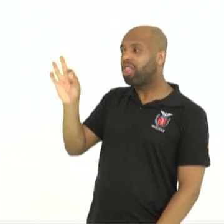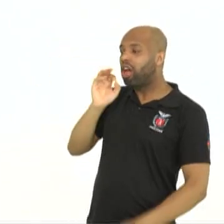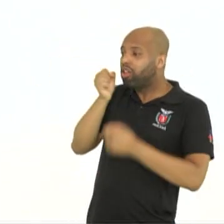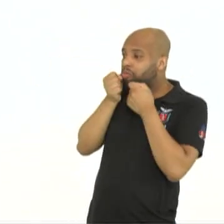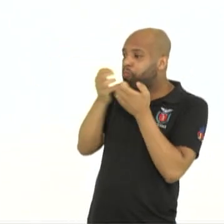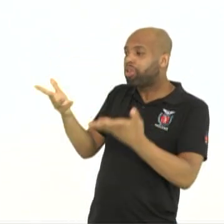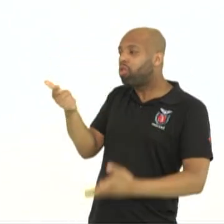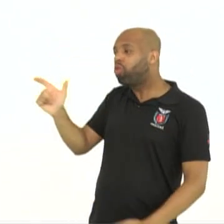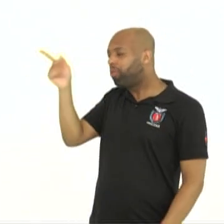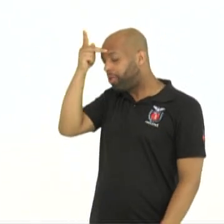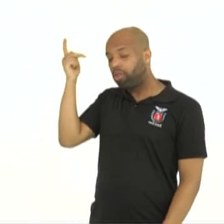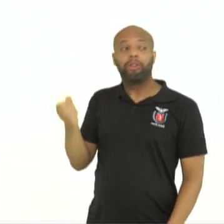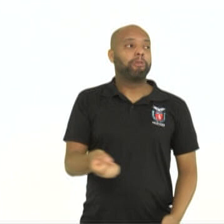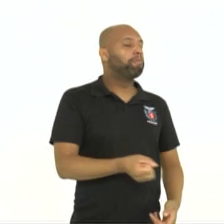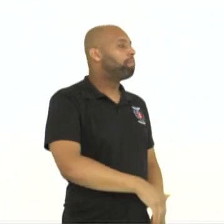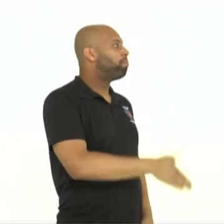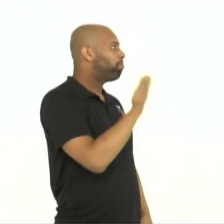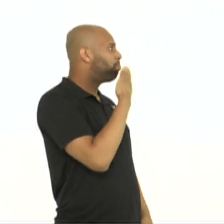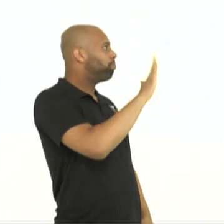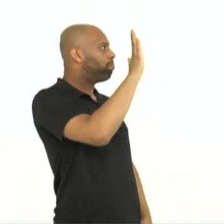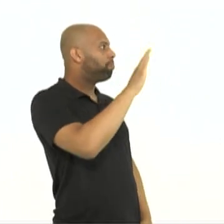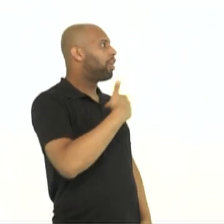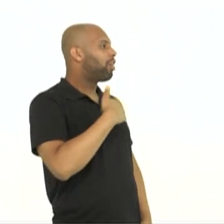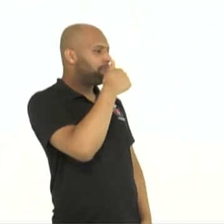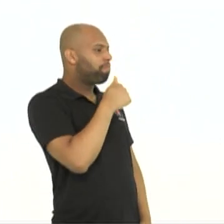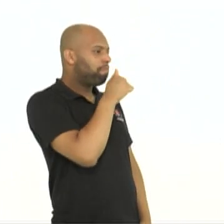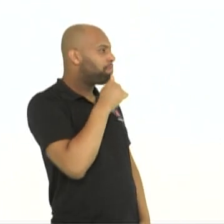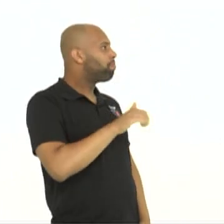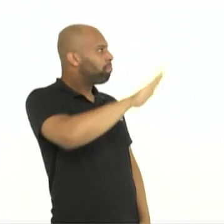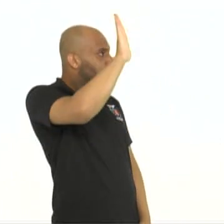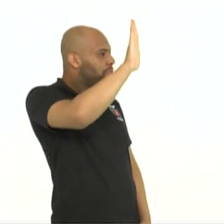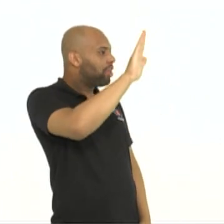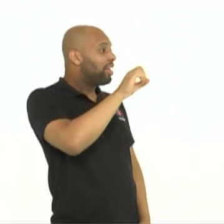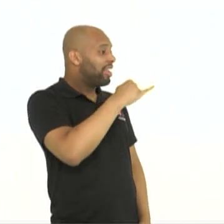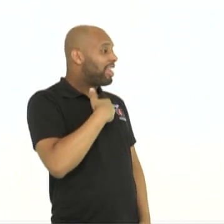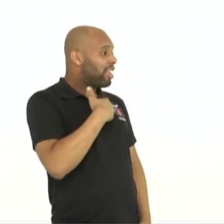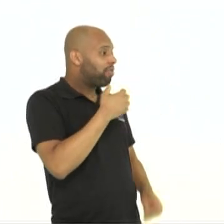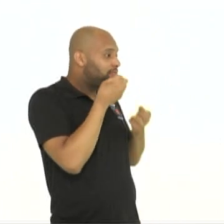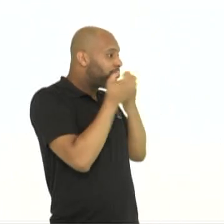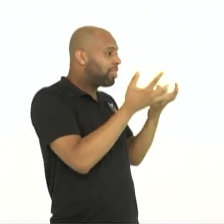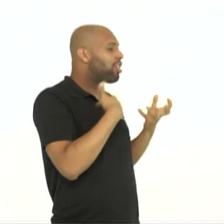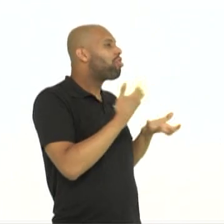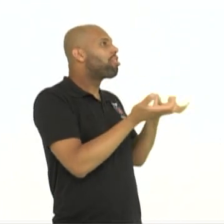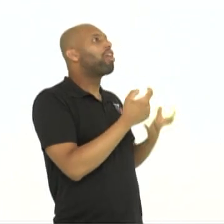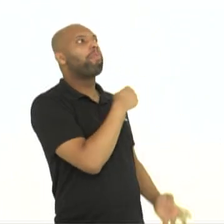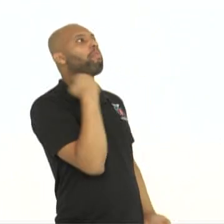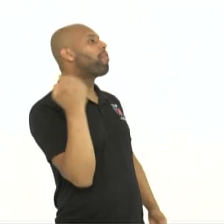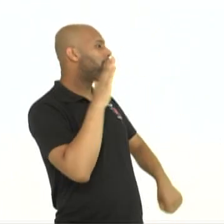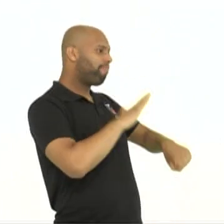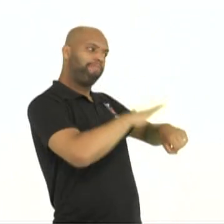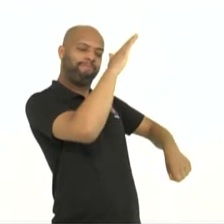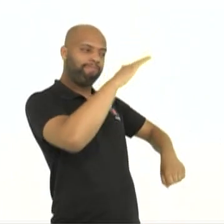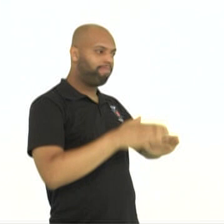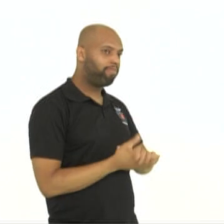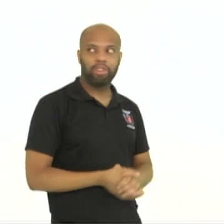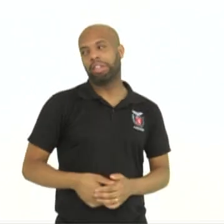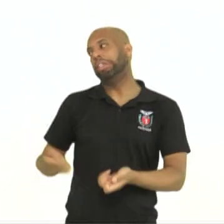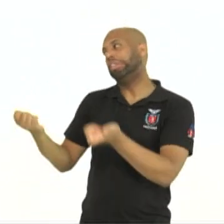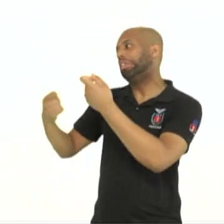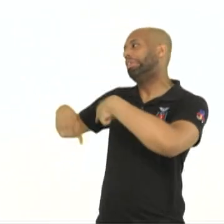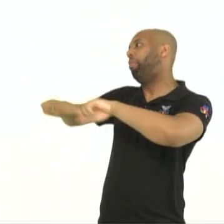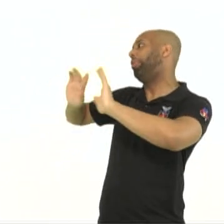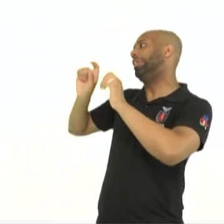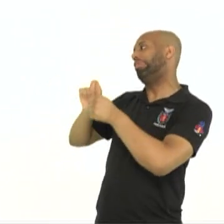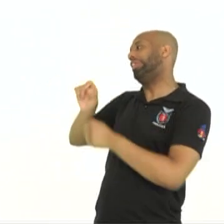ninguém? Prometo. Juro que não conto. Se eu contar, quero morrer sequinha na mesma hora. Não